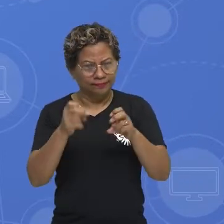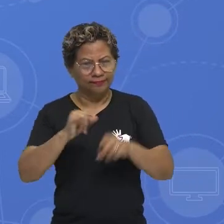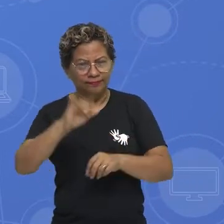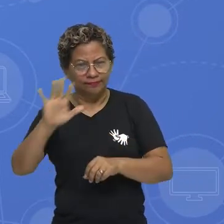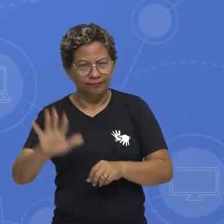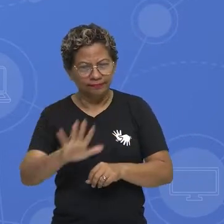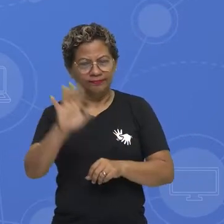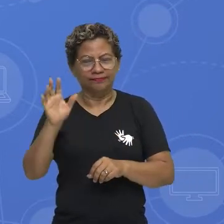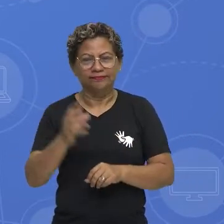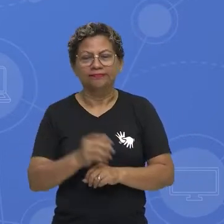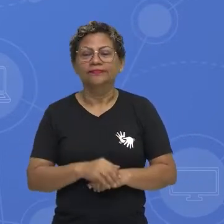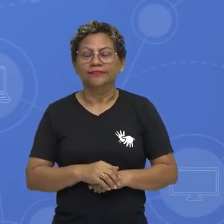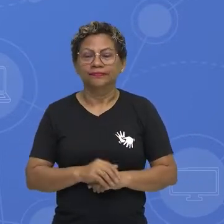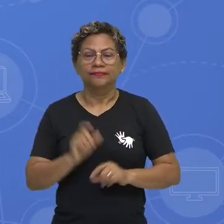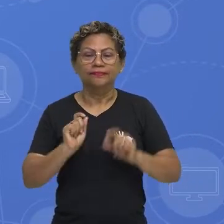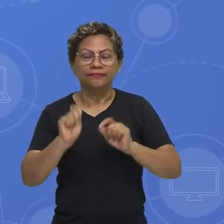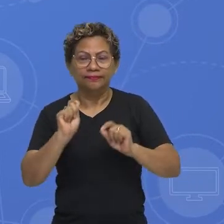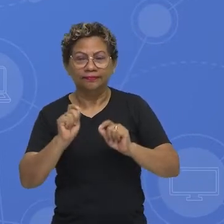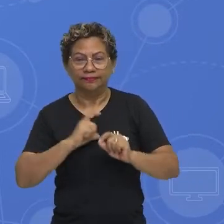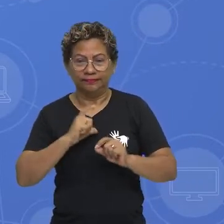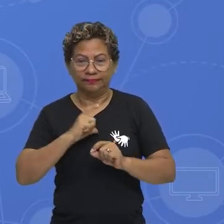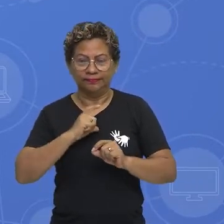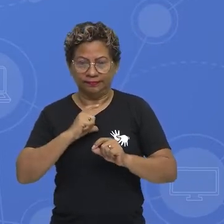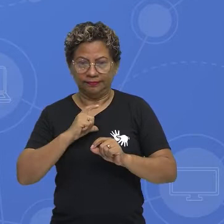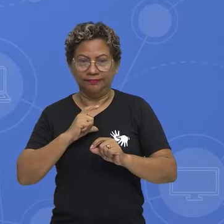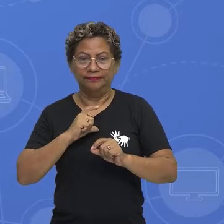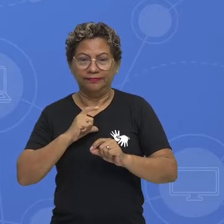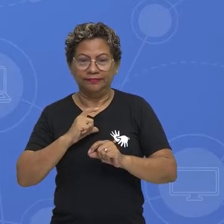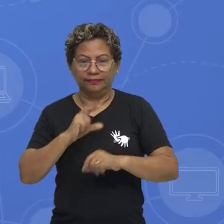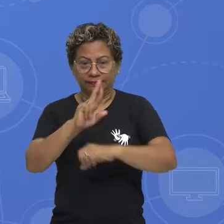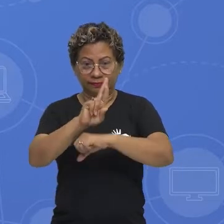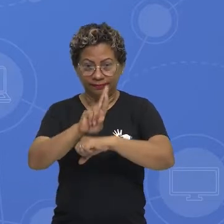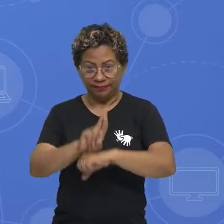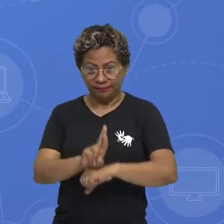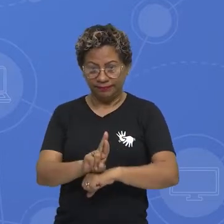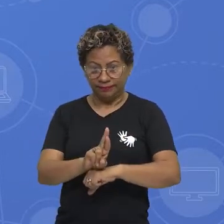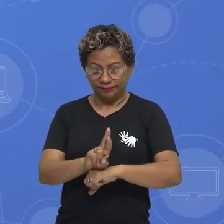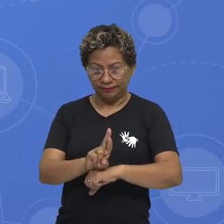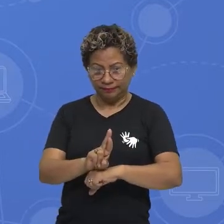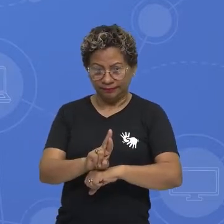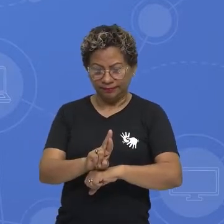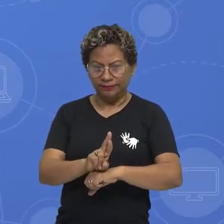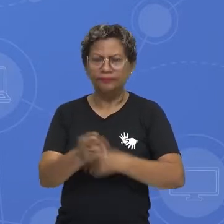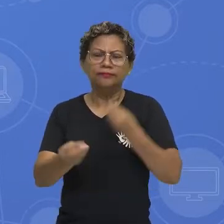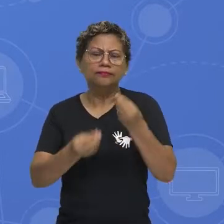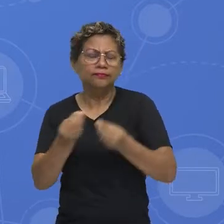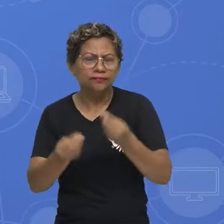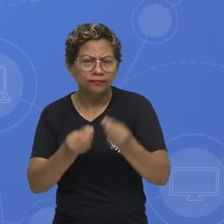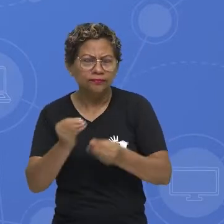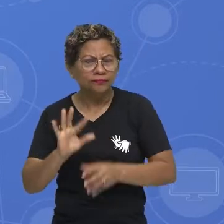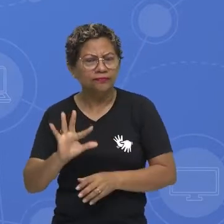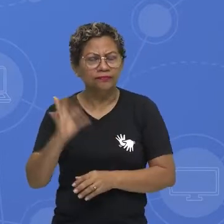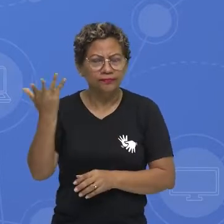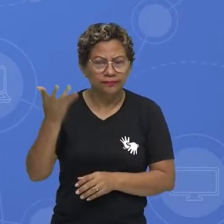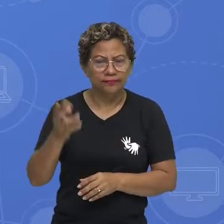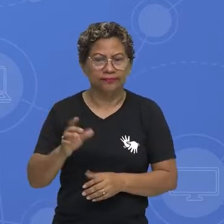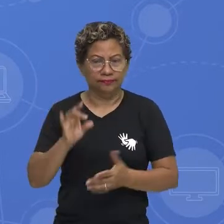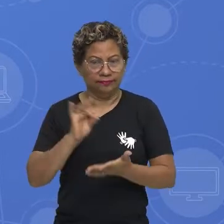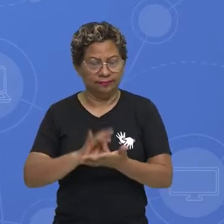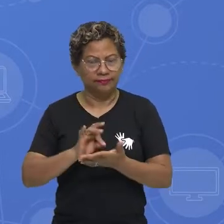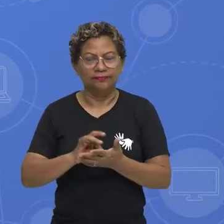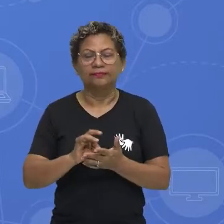Para a eletricidade, damos o nome de energia solar fotovoltaica. Mas como isso funciona? Na verdade, é bem